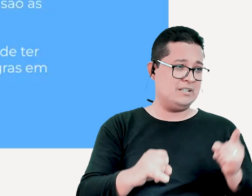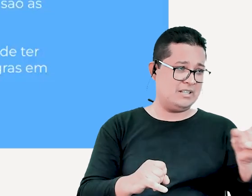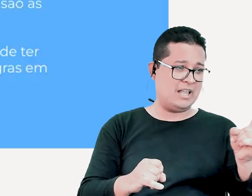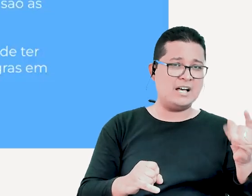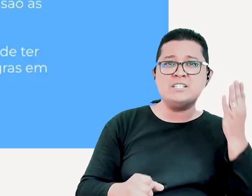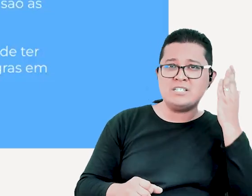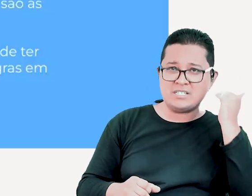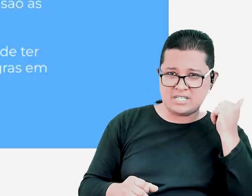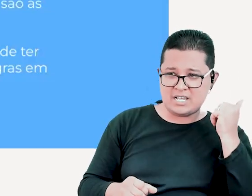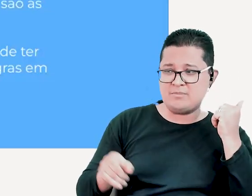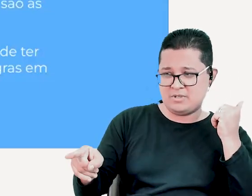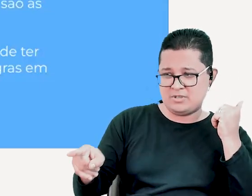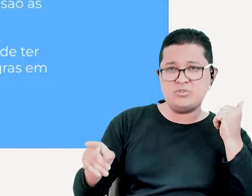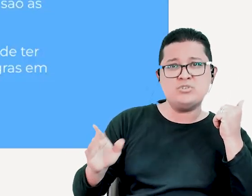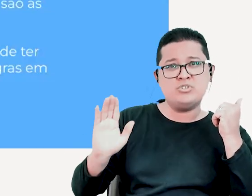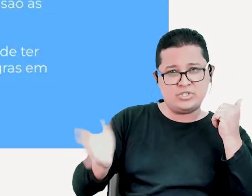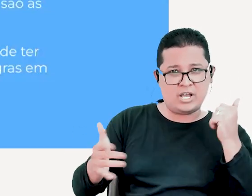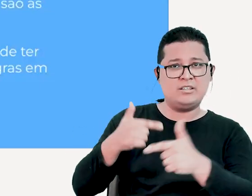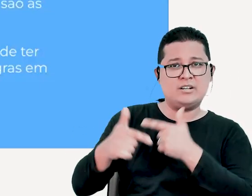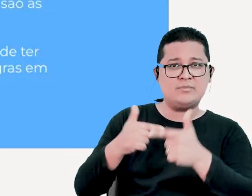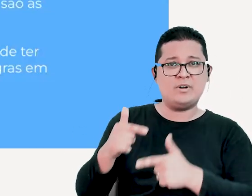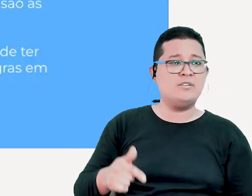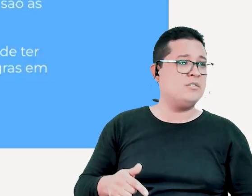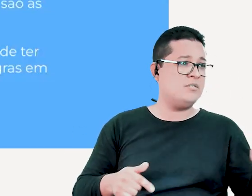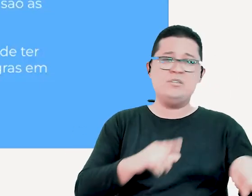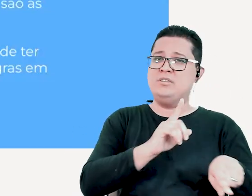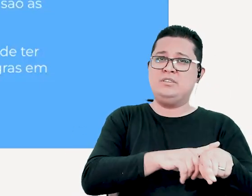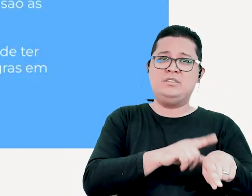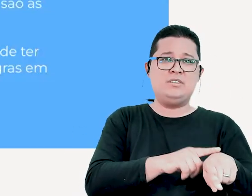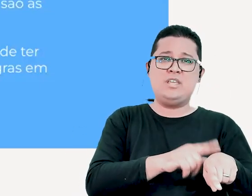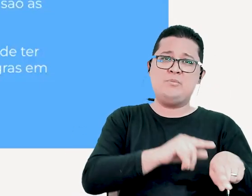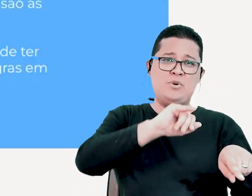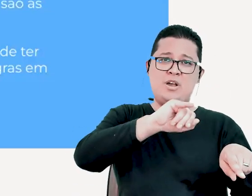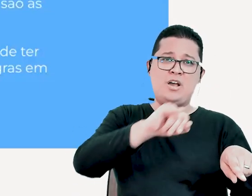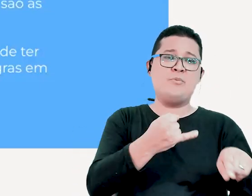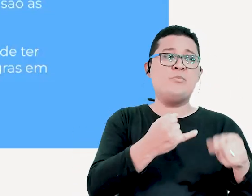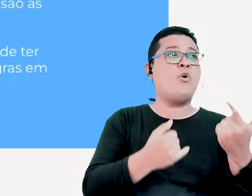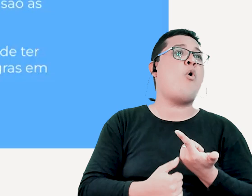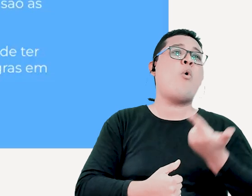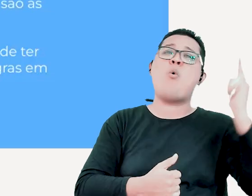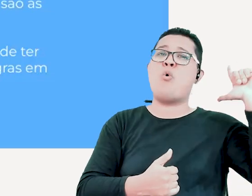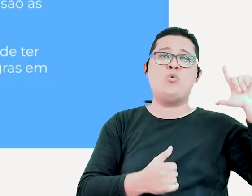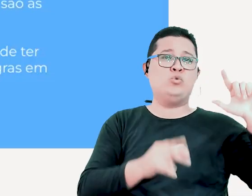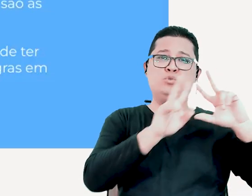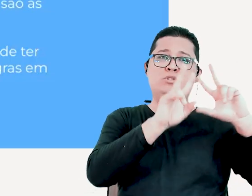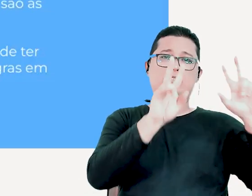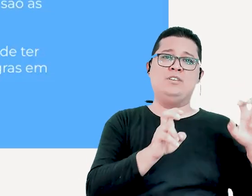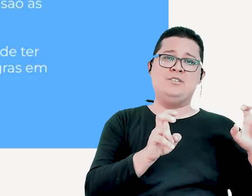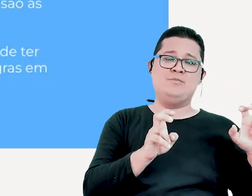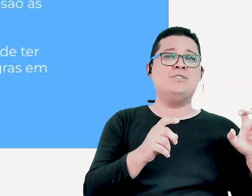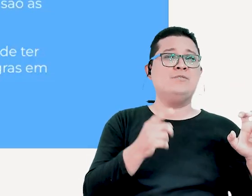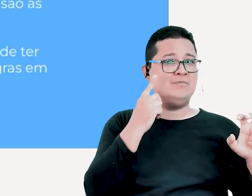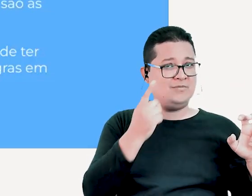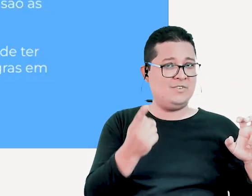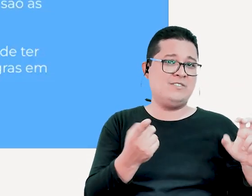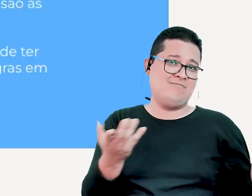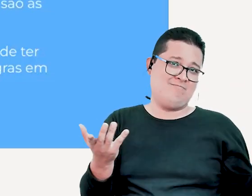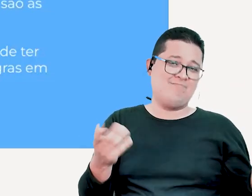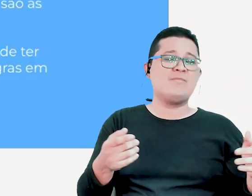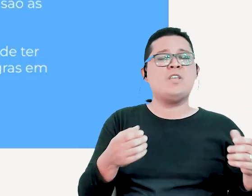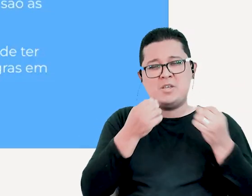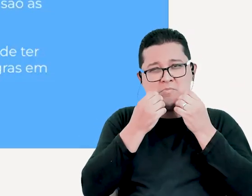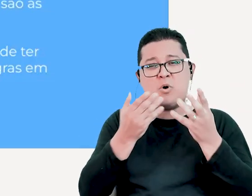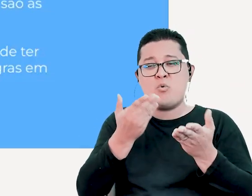que várias pessoas façam a mesma coisa e aí a gente, óbvio, né, tem esse menor custo aí de gente, né,